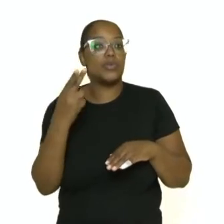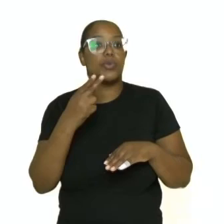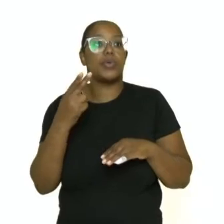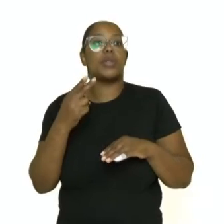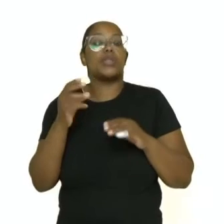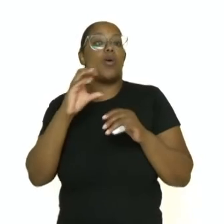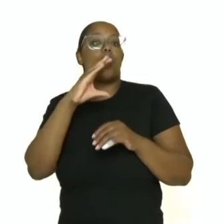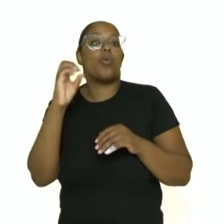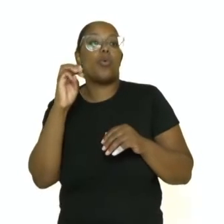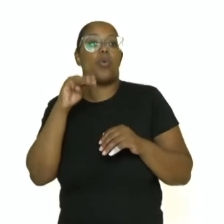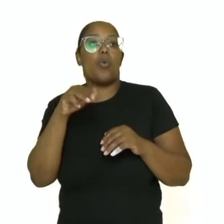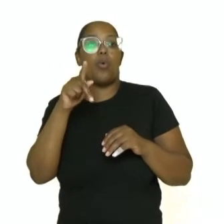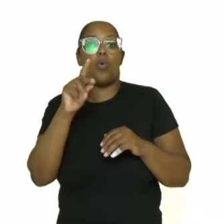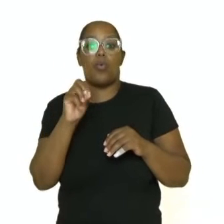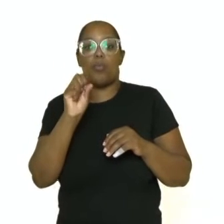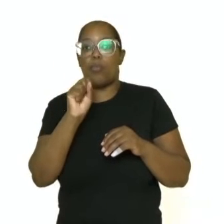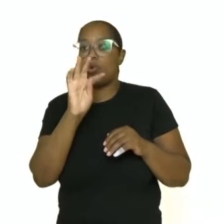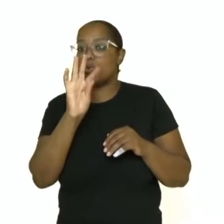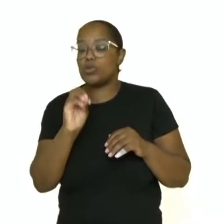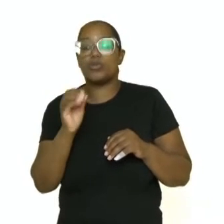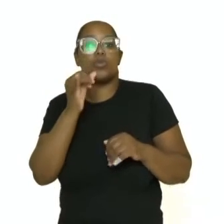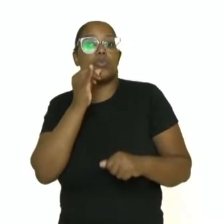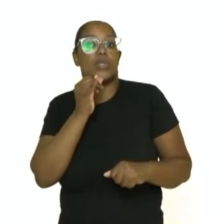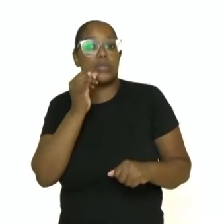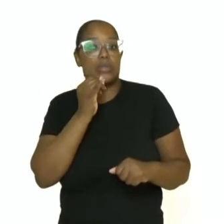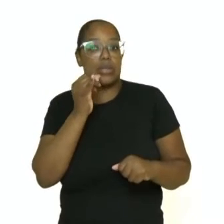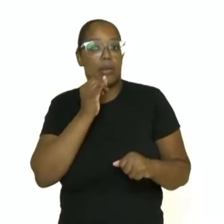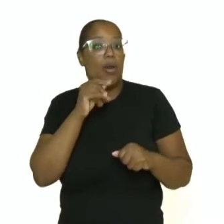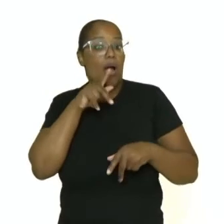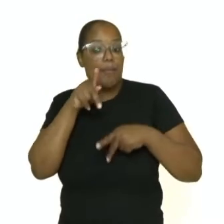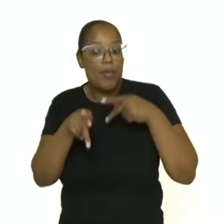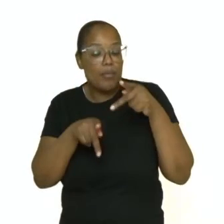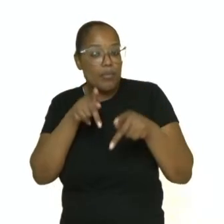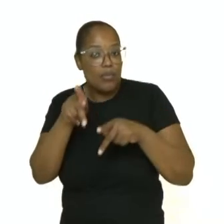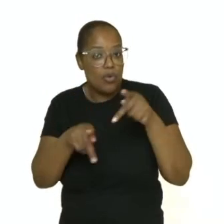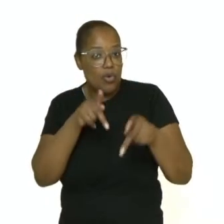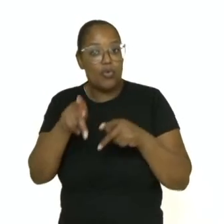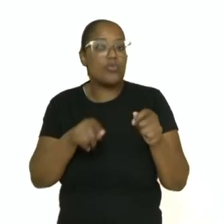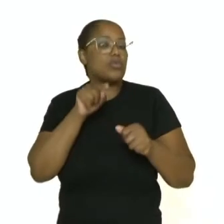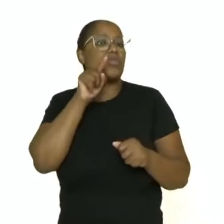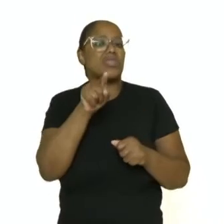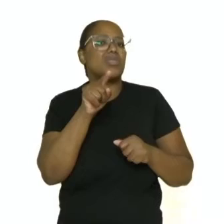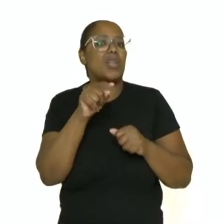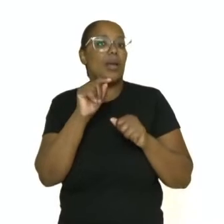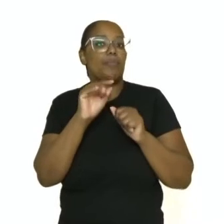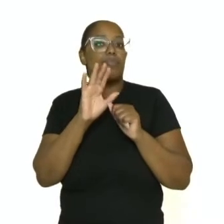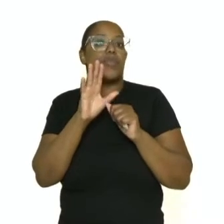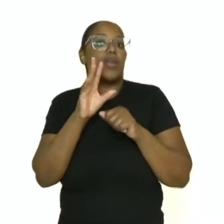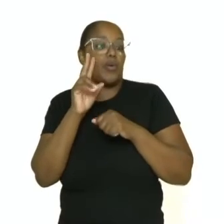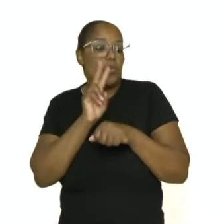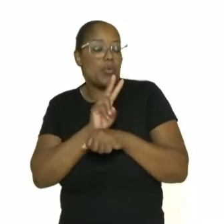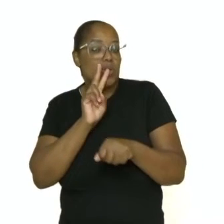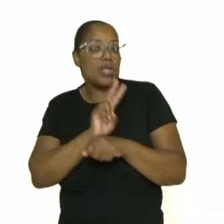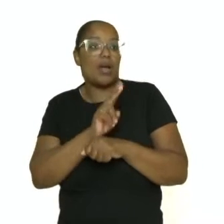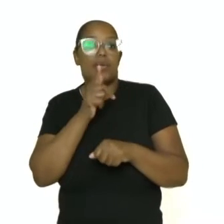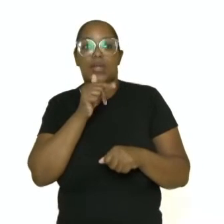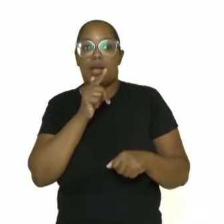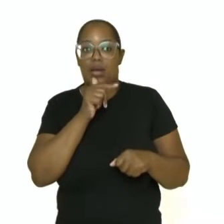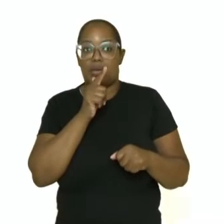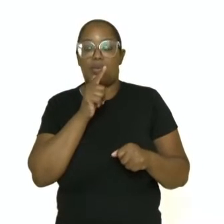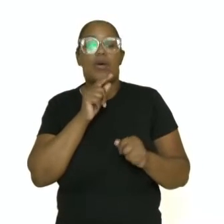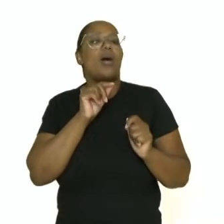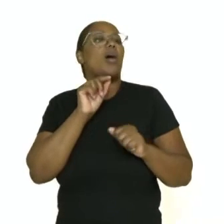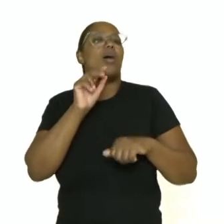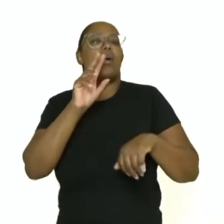ó. Um exemplo. A população e você economizaram água, né? Então, população